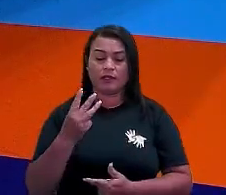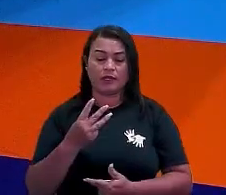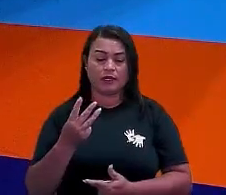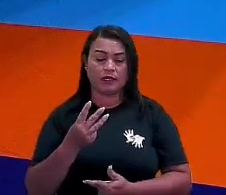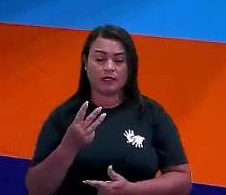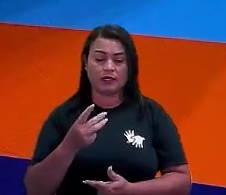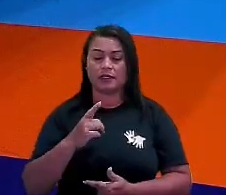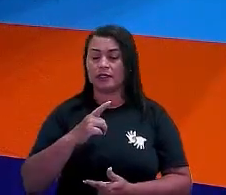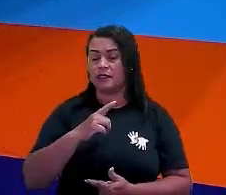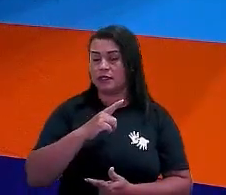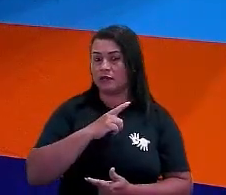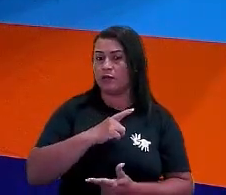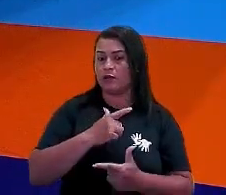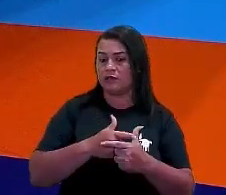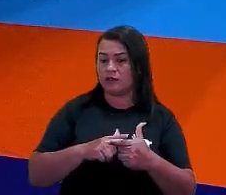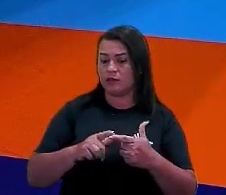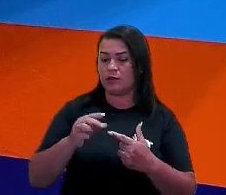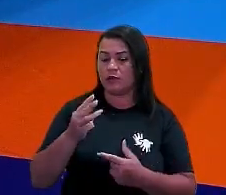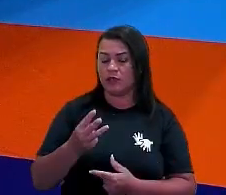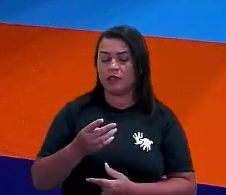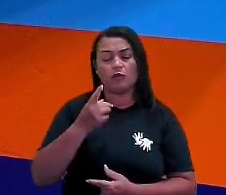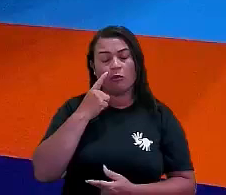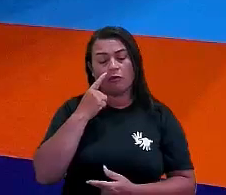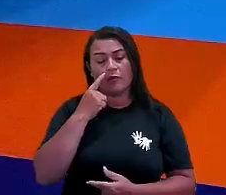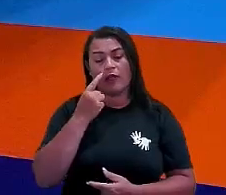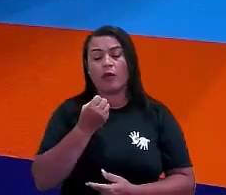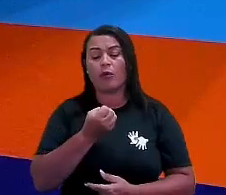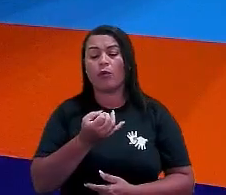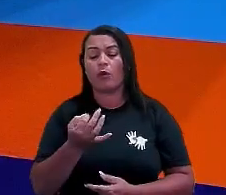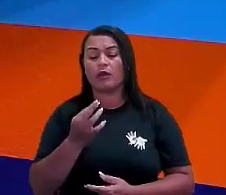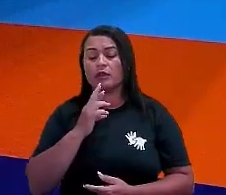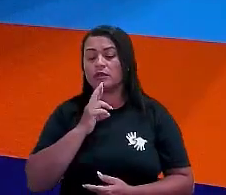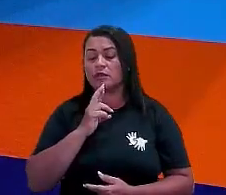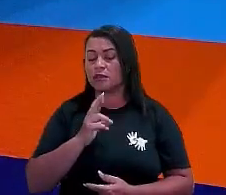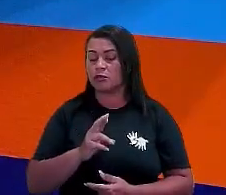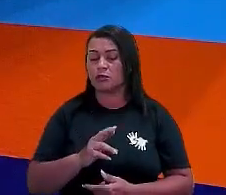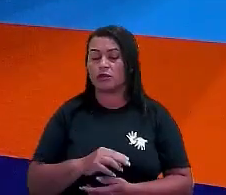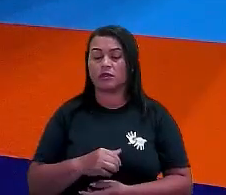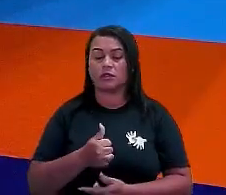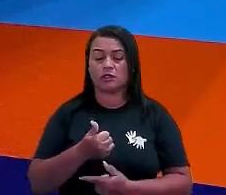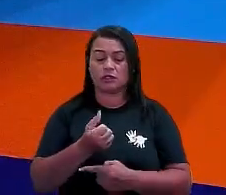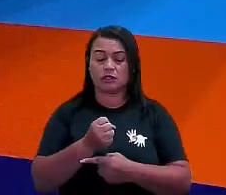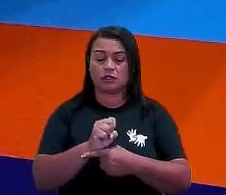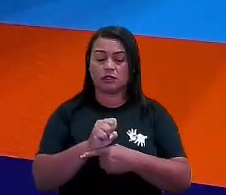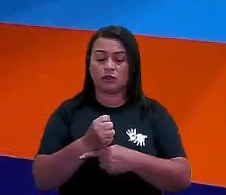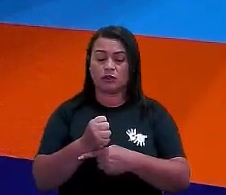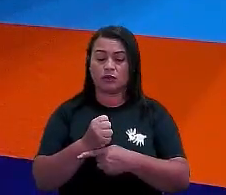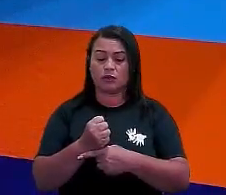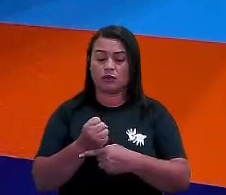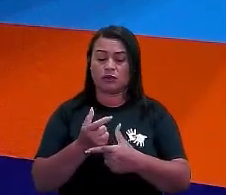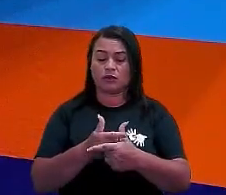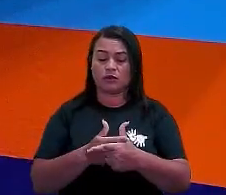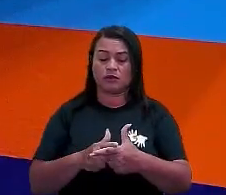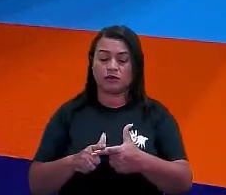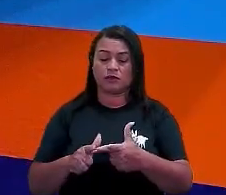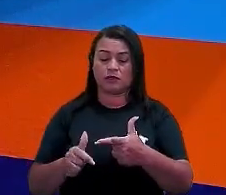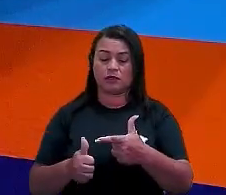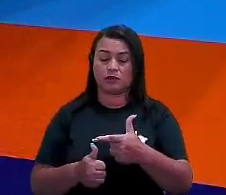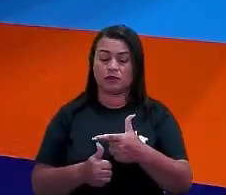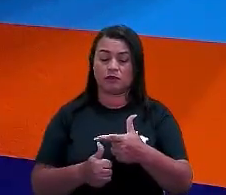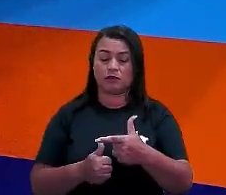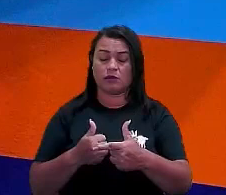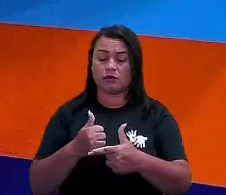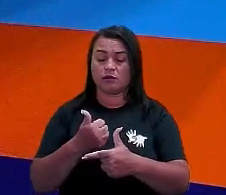a gente divide por 3, a gente está descobrindo a terça parte. Então, a gente vai fazer 18 dividido por